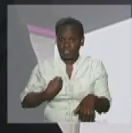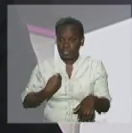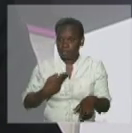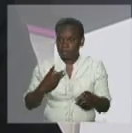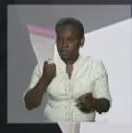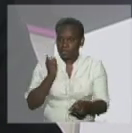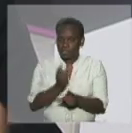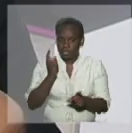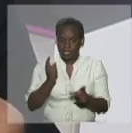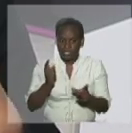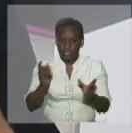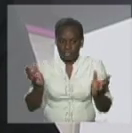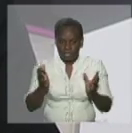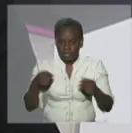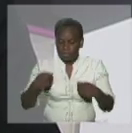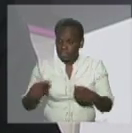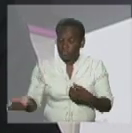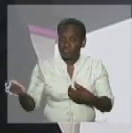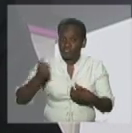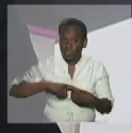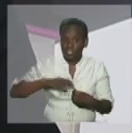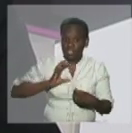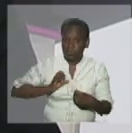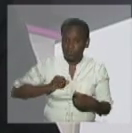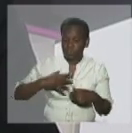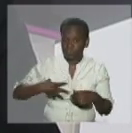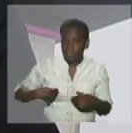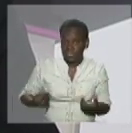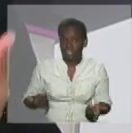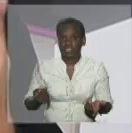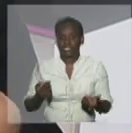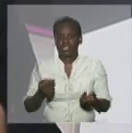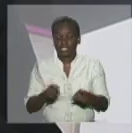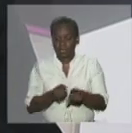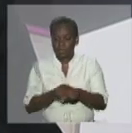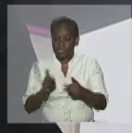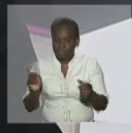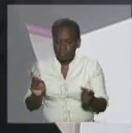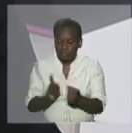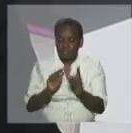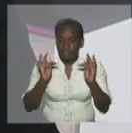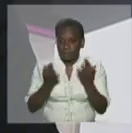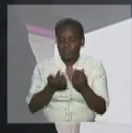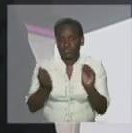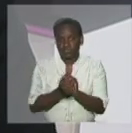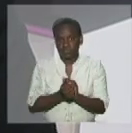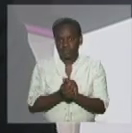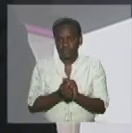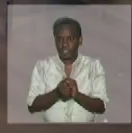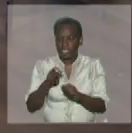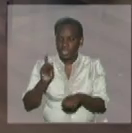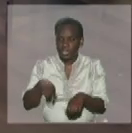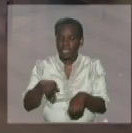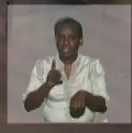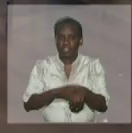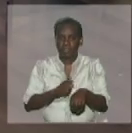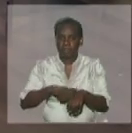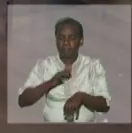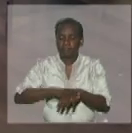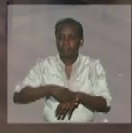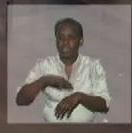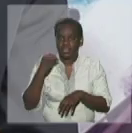ele percebe que ele precisa resgatar o amor das filhas, enfim, se reaproximar da família, né? Porque no momento